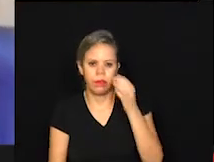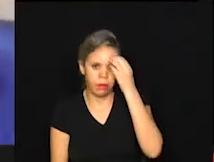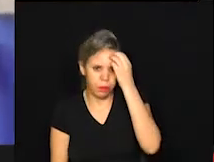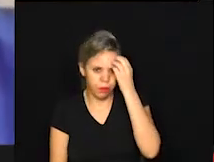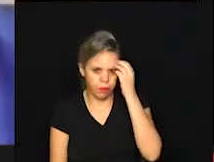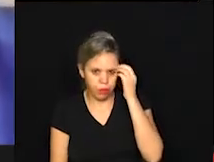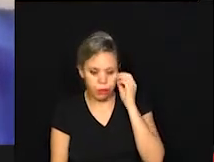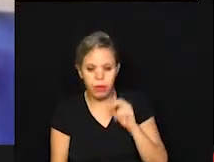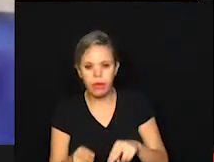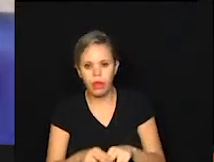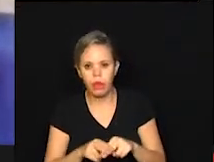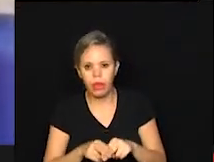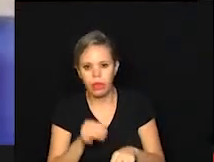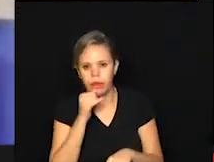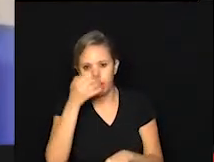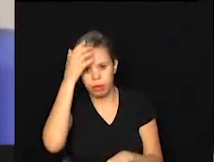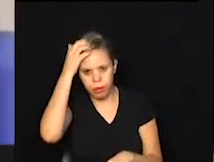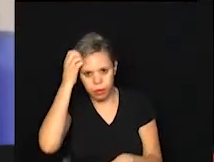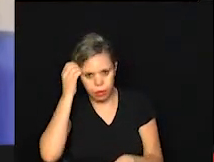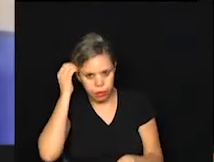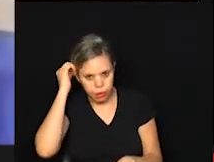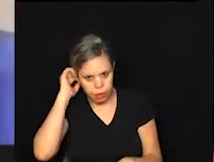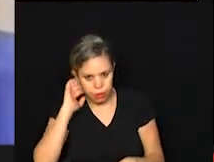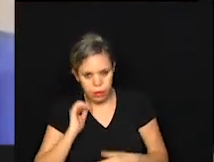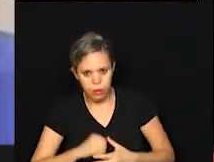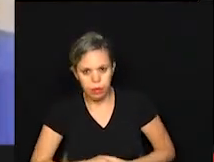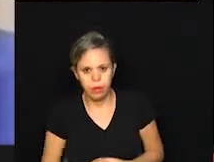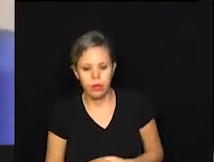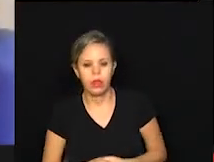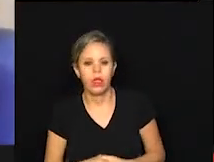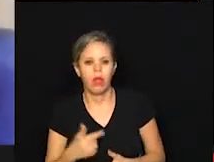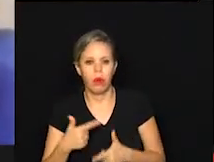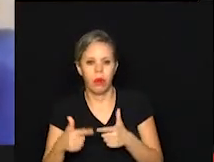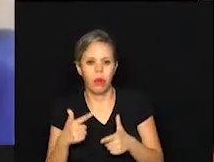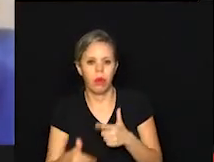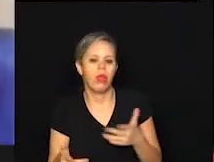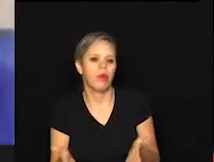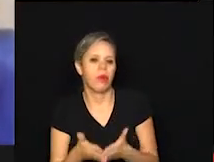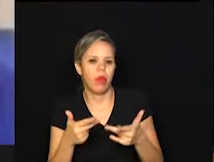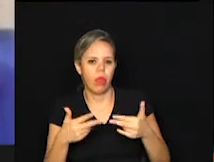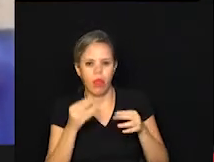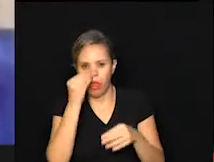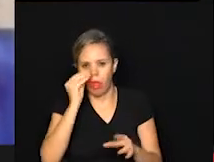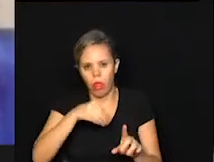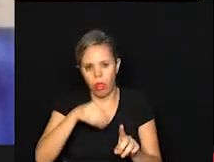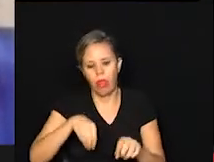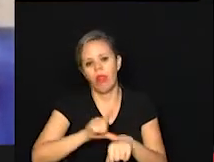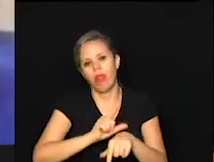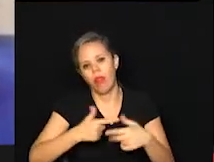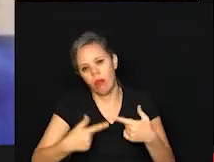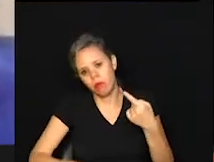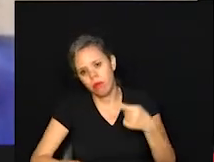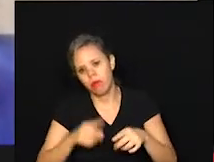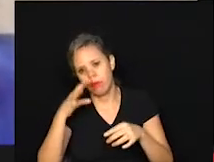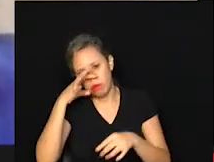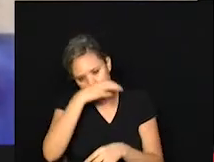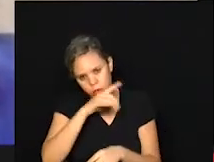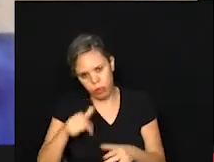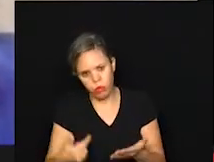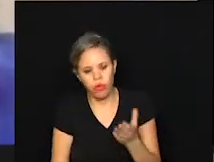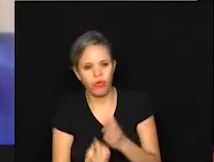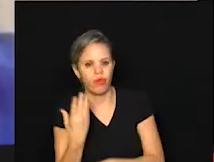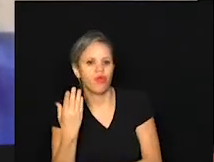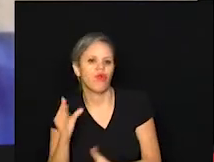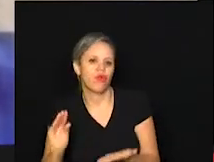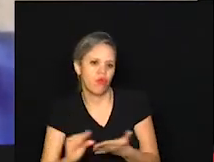por conta de questão de desigualdade racial, ofensa à legislação, podem também vir para